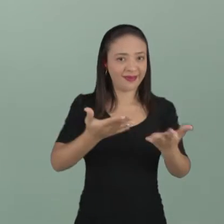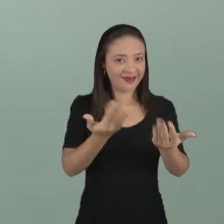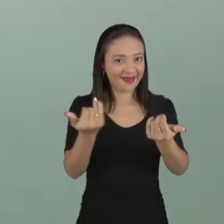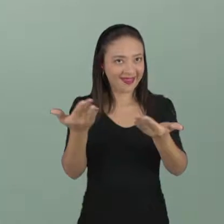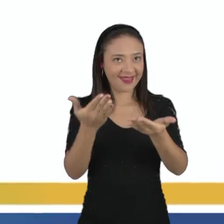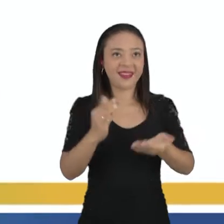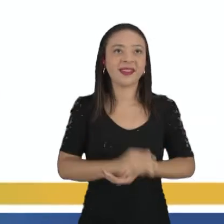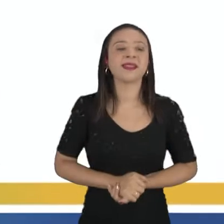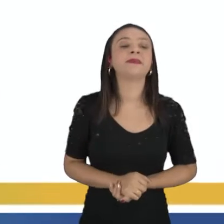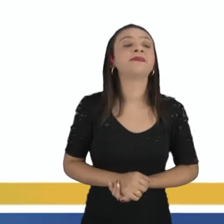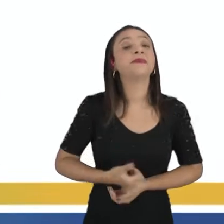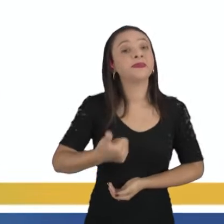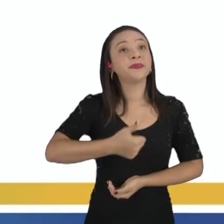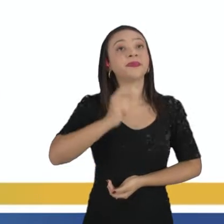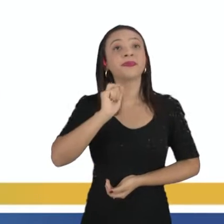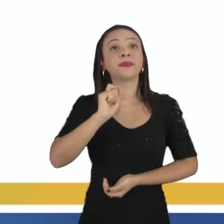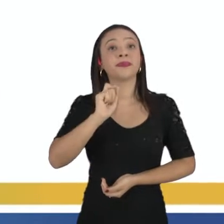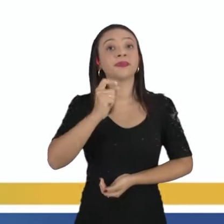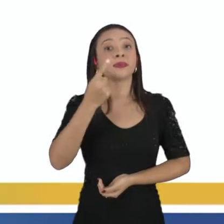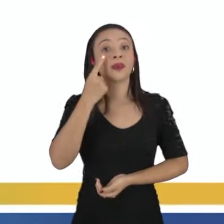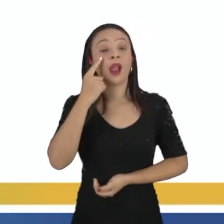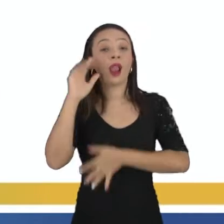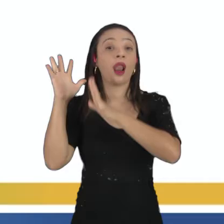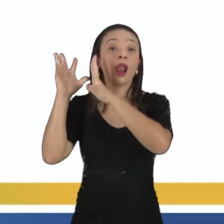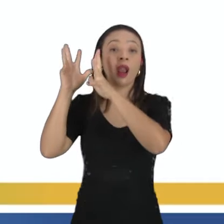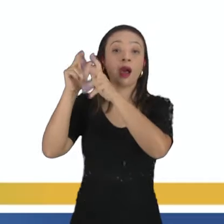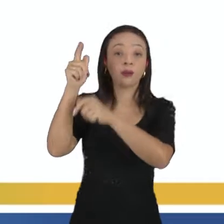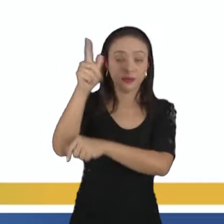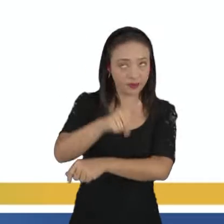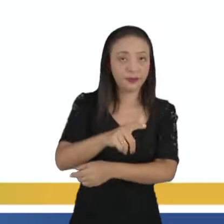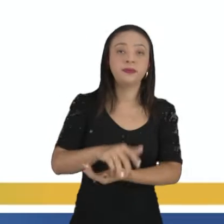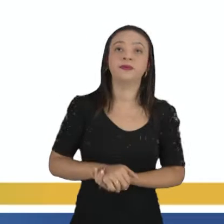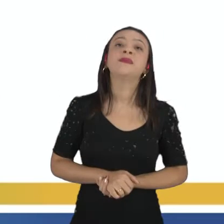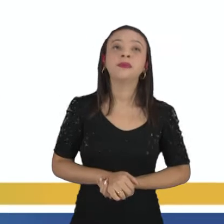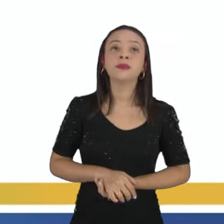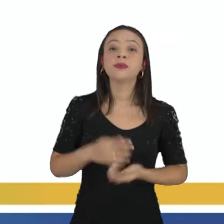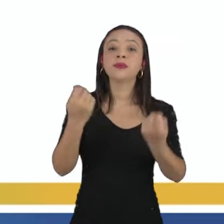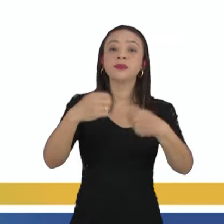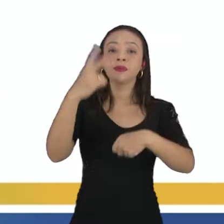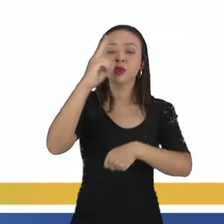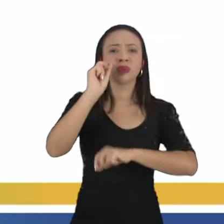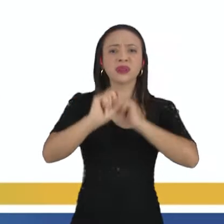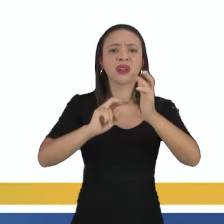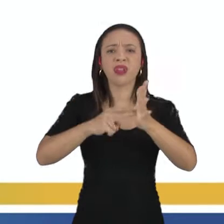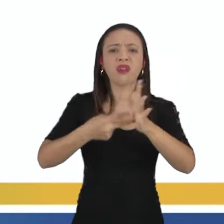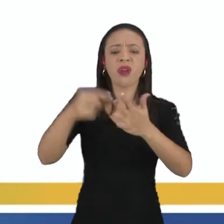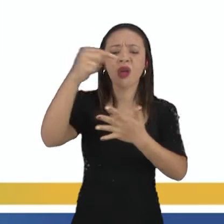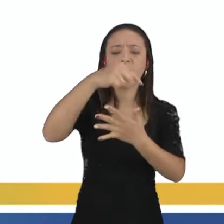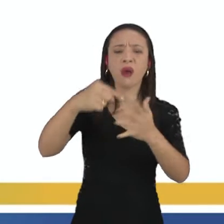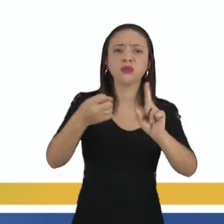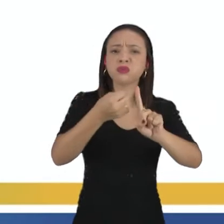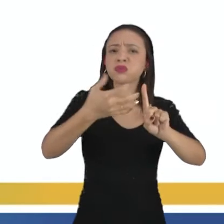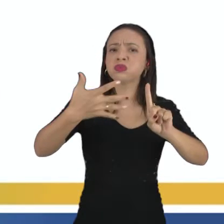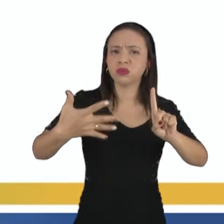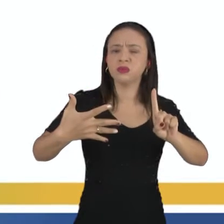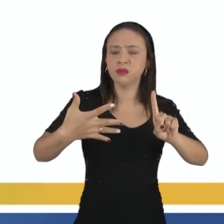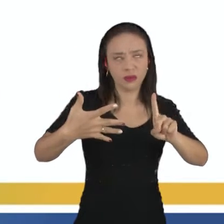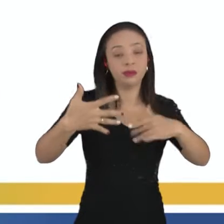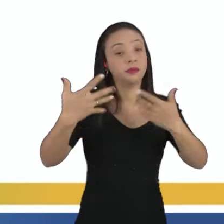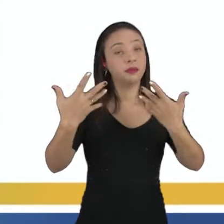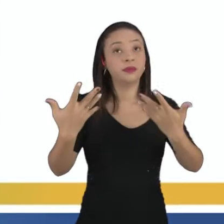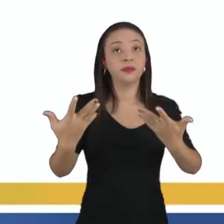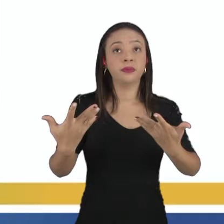lá? Primeiro, vamos dar uma retomada aí, para a gente lembrar o que são operadores argumentativos.